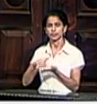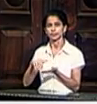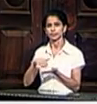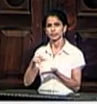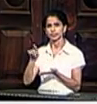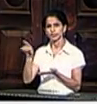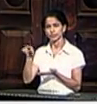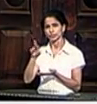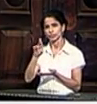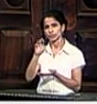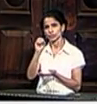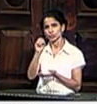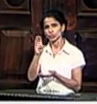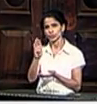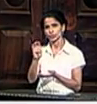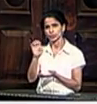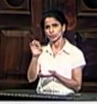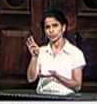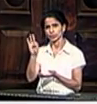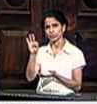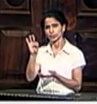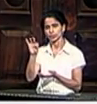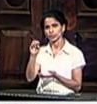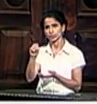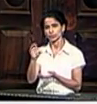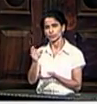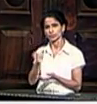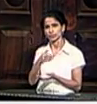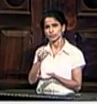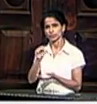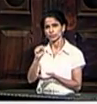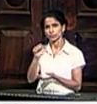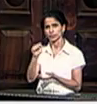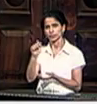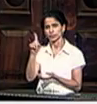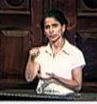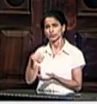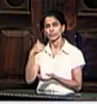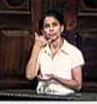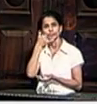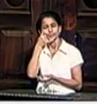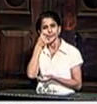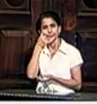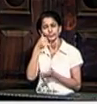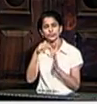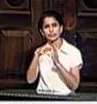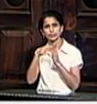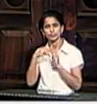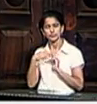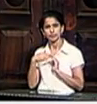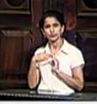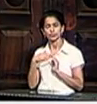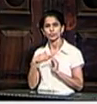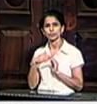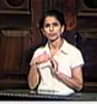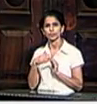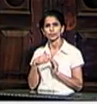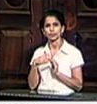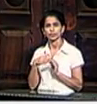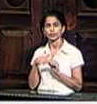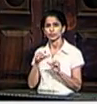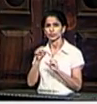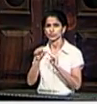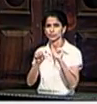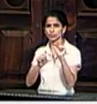Sá, já no adiantado da noite, me dá um telefonema e me pede para a